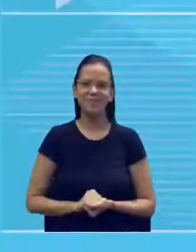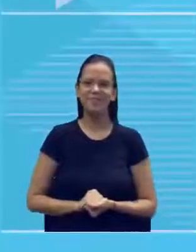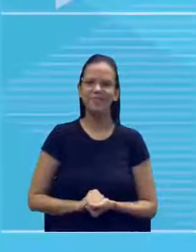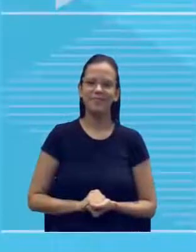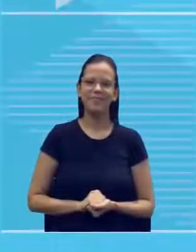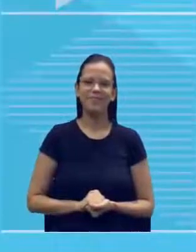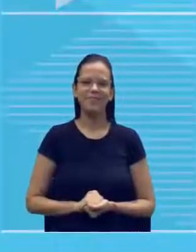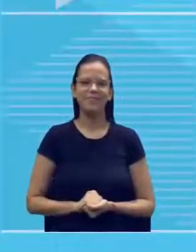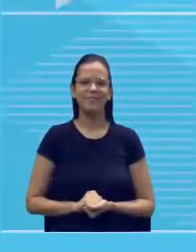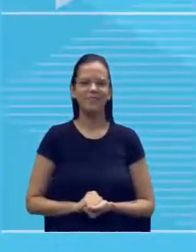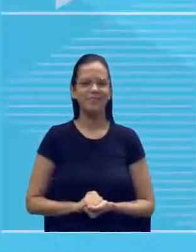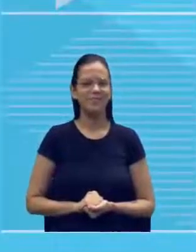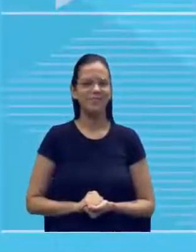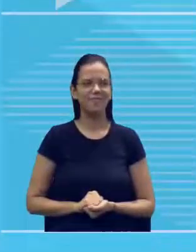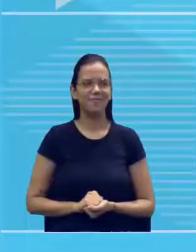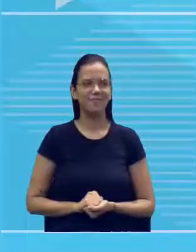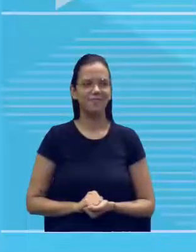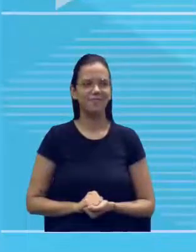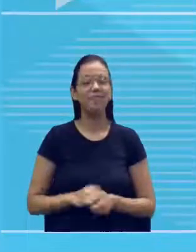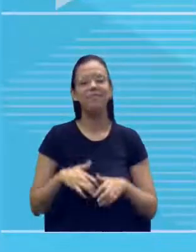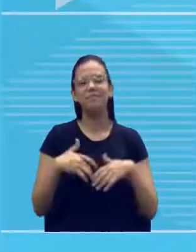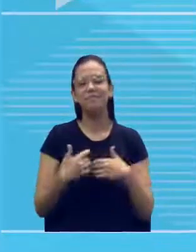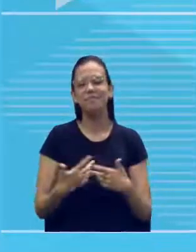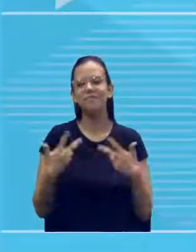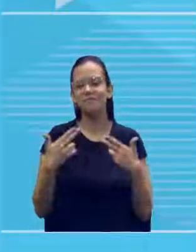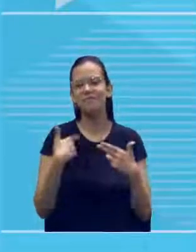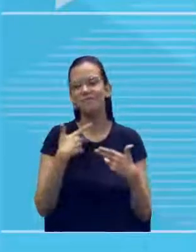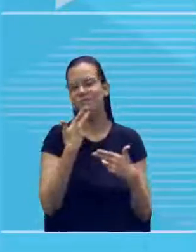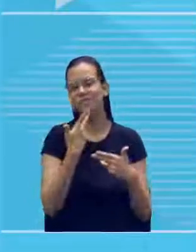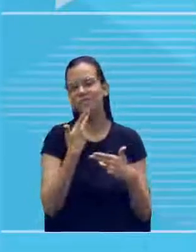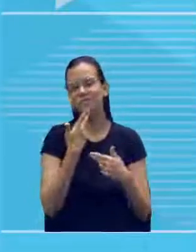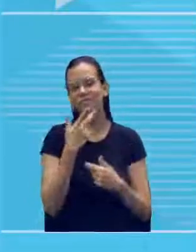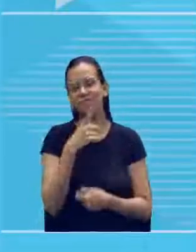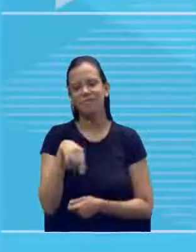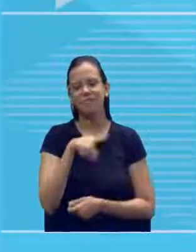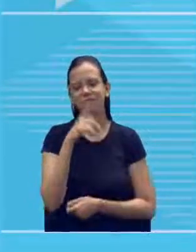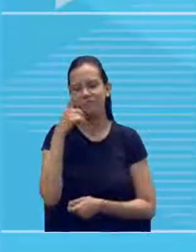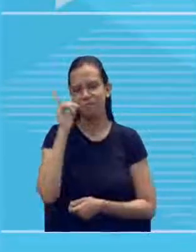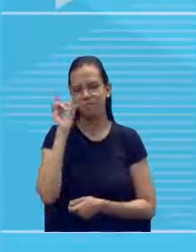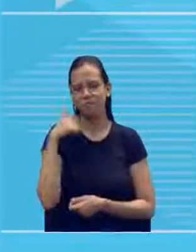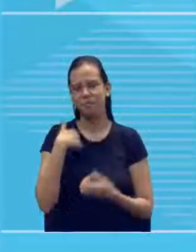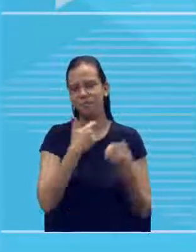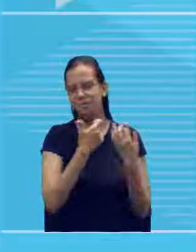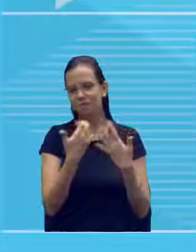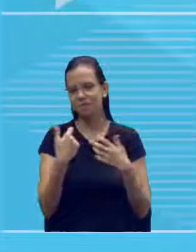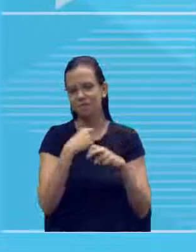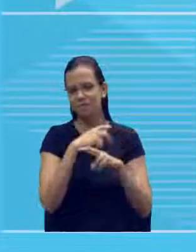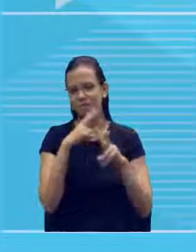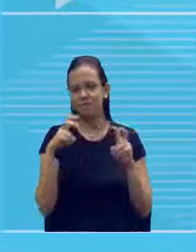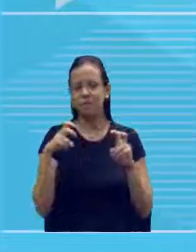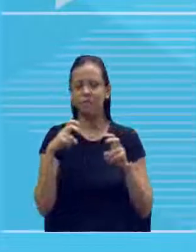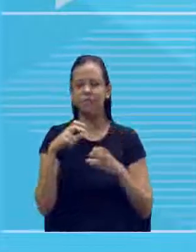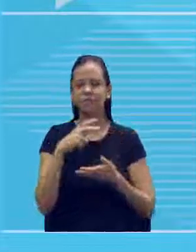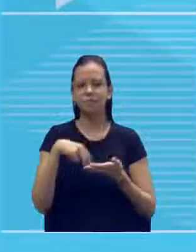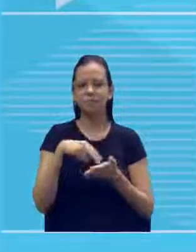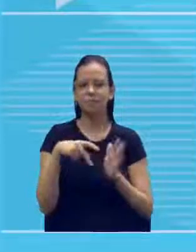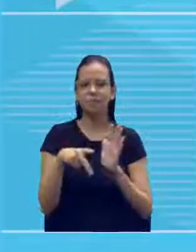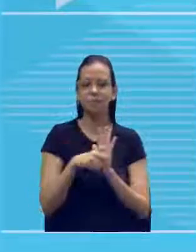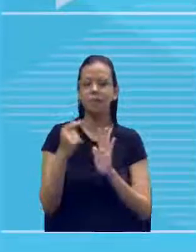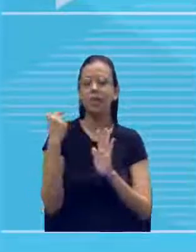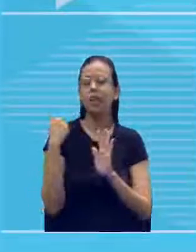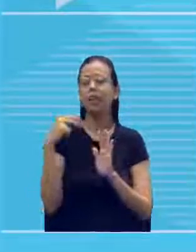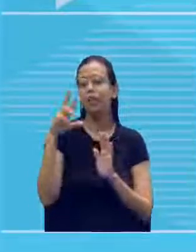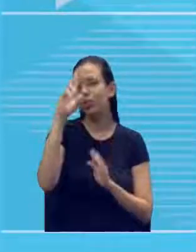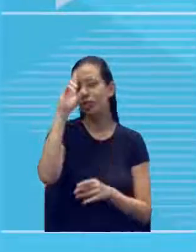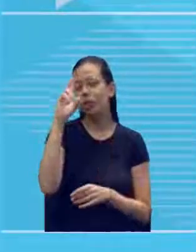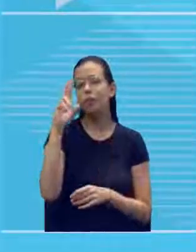Bora lá. Minha gente, como eu disse para vocês, né? Ontem, falando aí das danças primitivas. E o Bruno, o que será que o Bruno